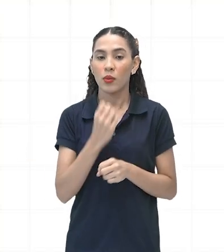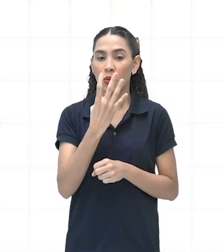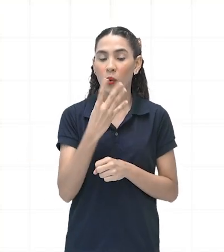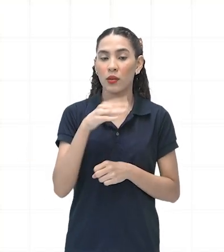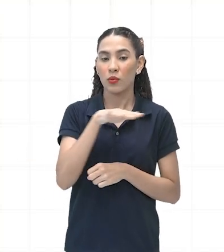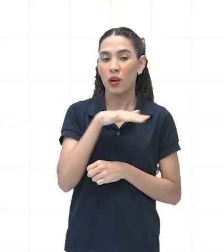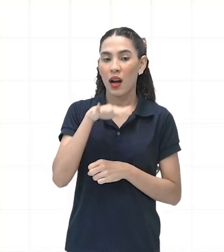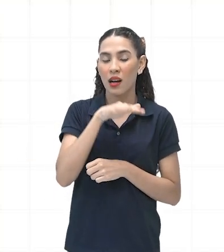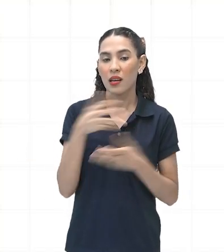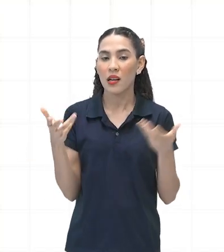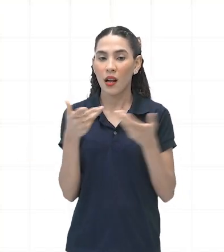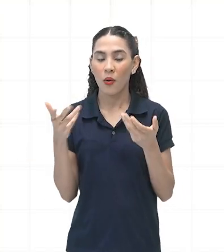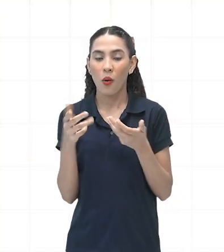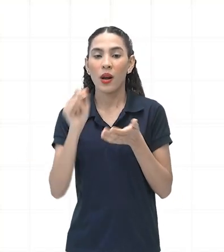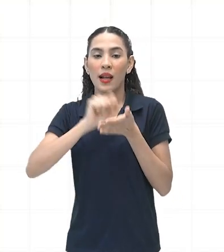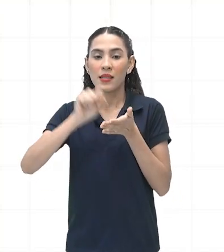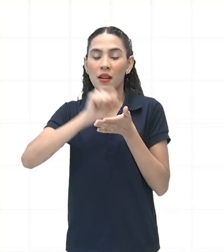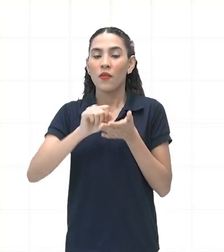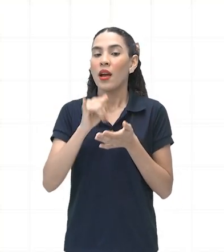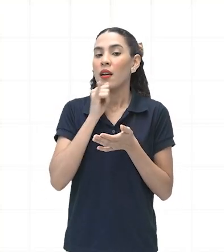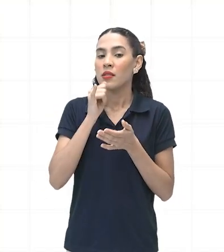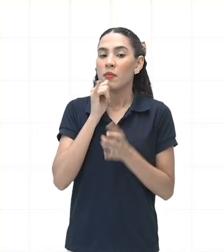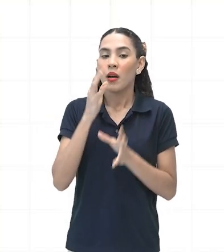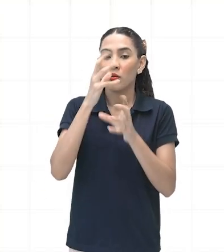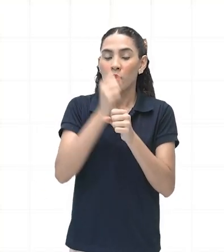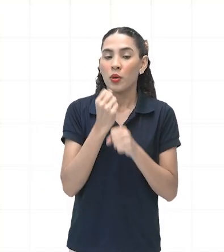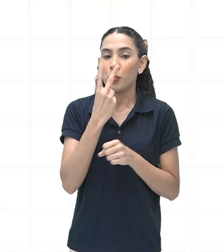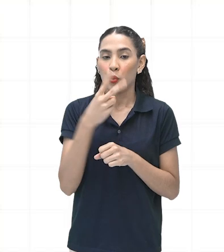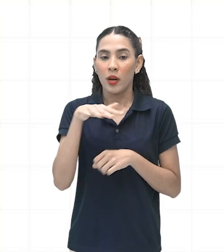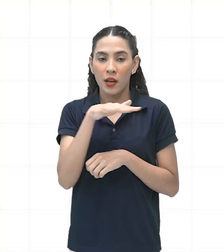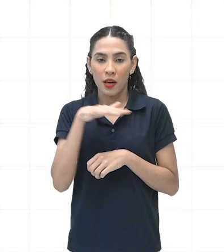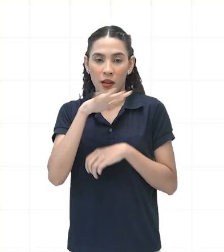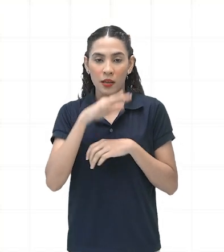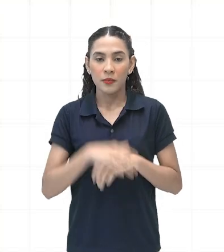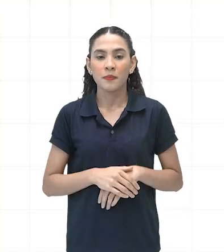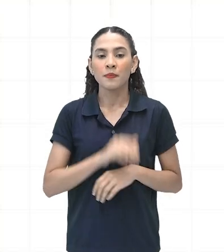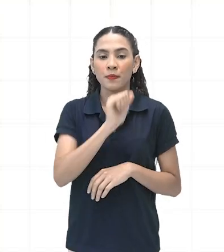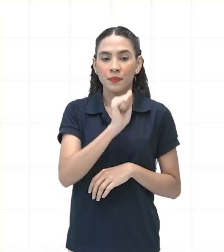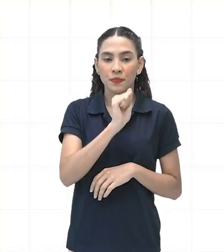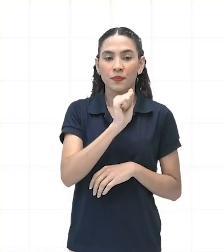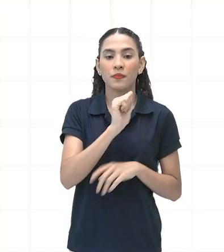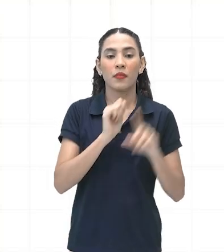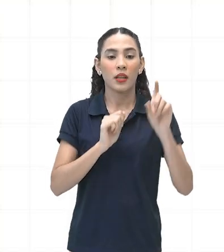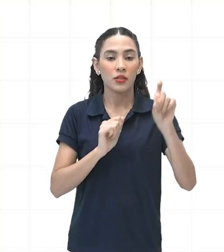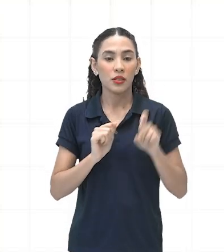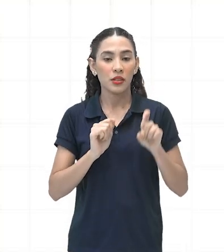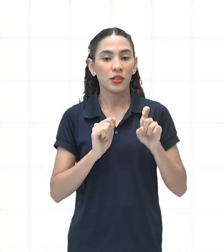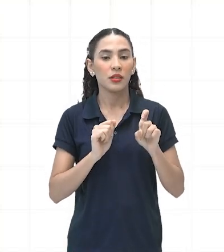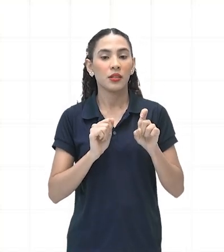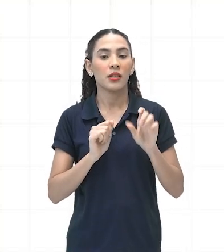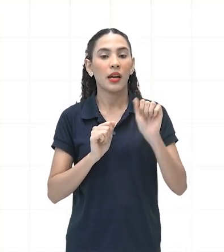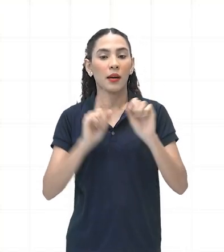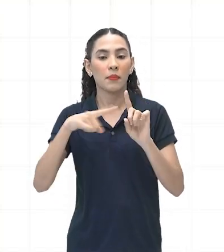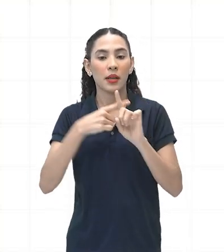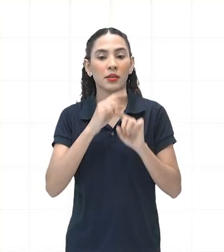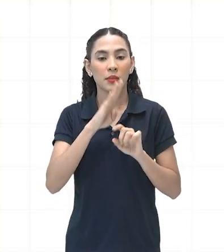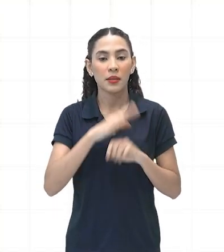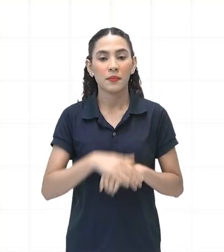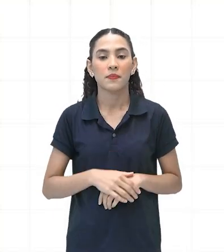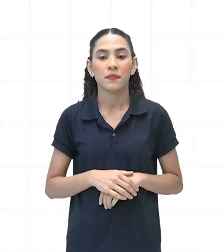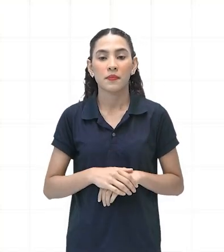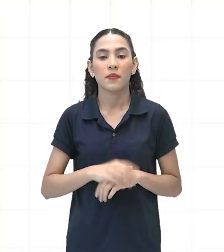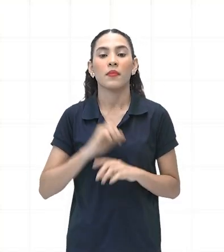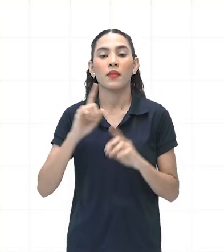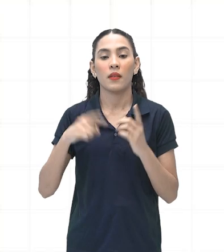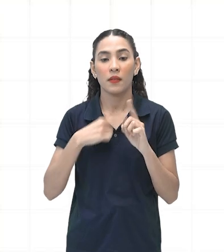áreas, e agora eu estou escrevendo ela como sendo a soma de 2 áreas, AX mais B e